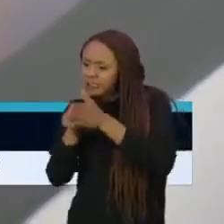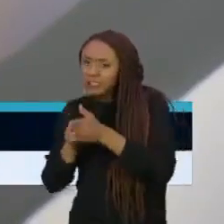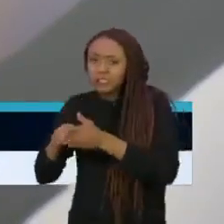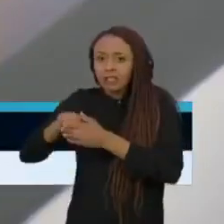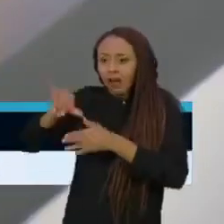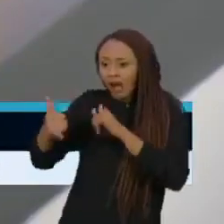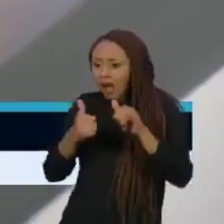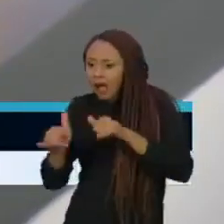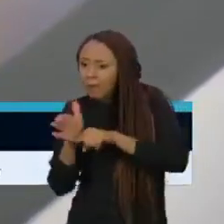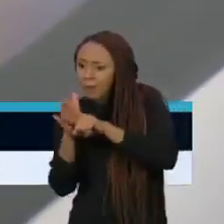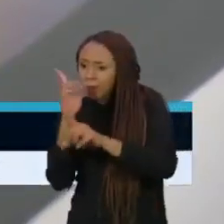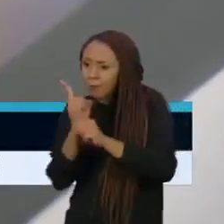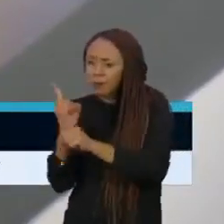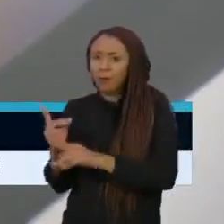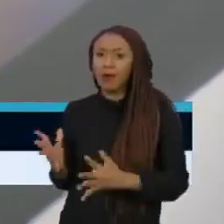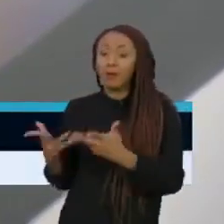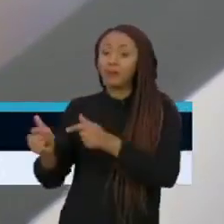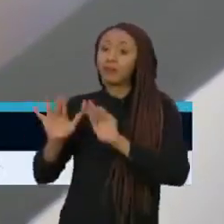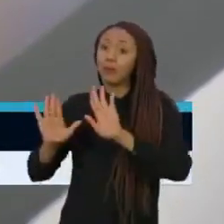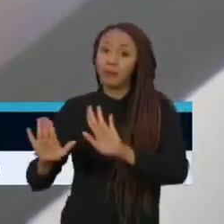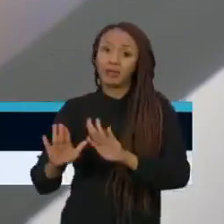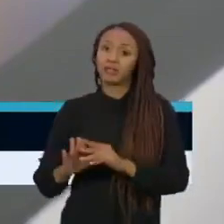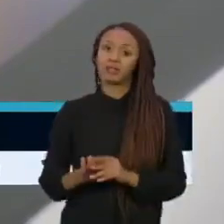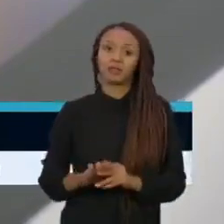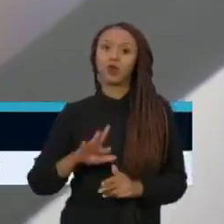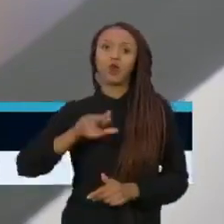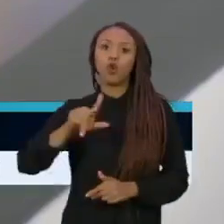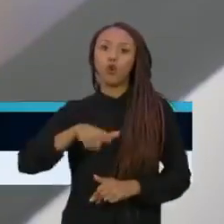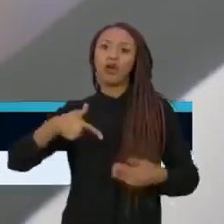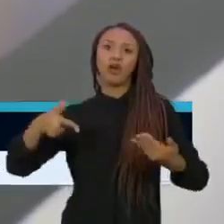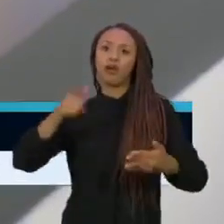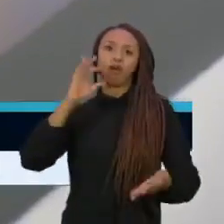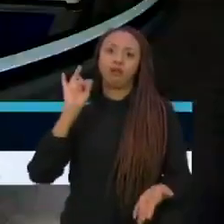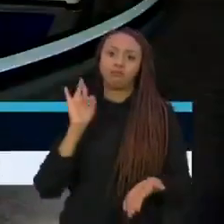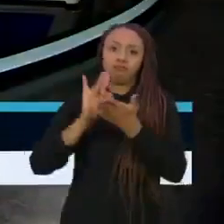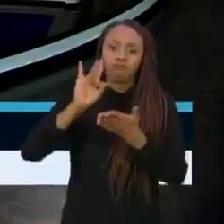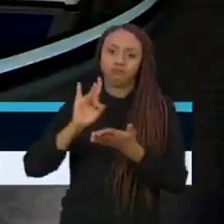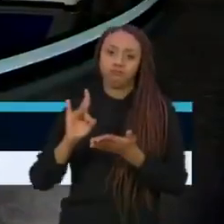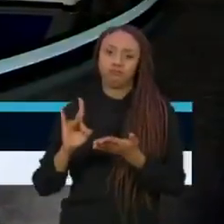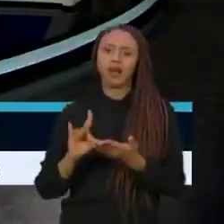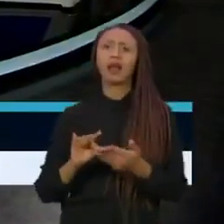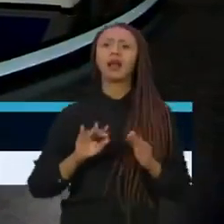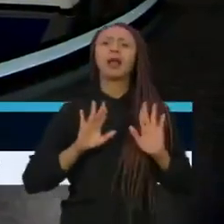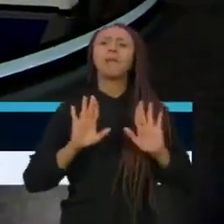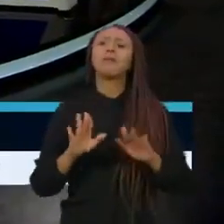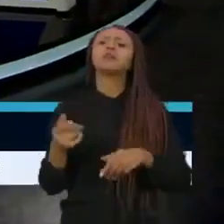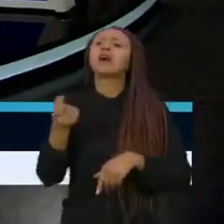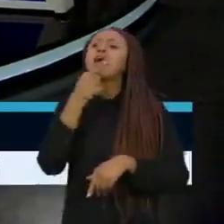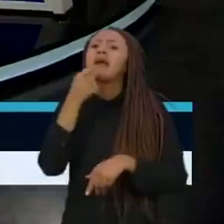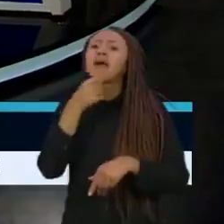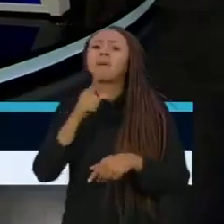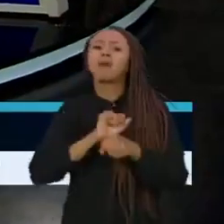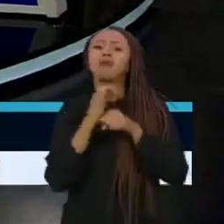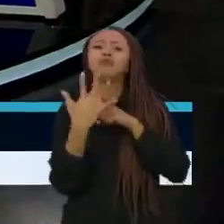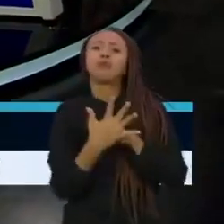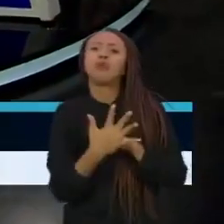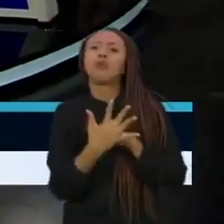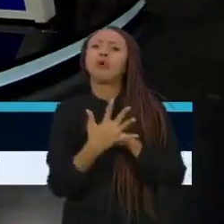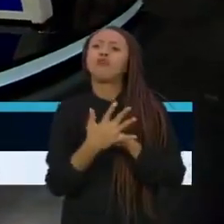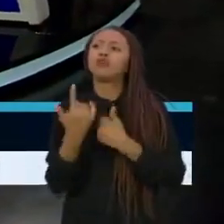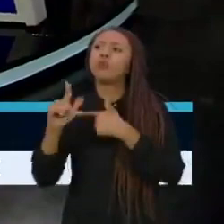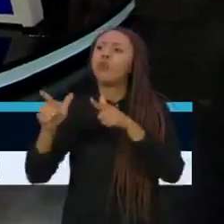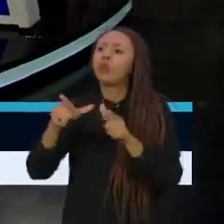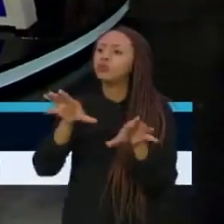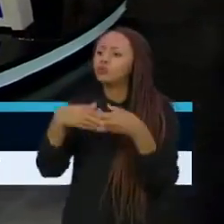fantástico, mas ainda não é a bala de prata. E remédios contra a Covid para serem usados em prevenção? Os laboratórios também estão